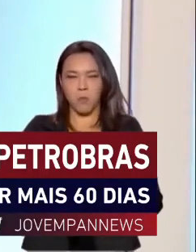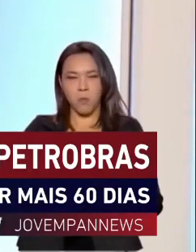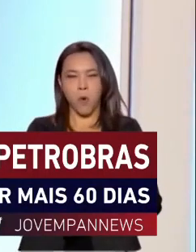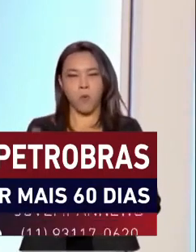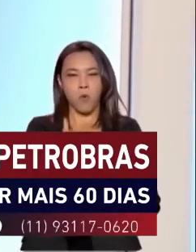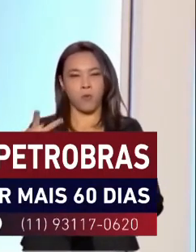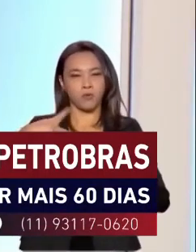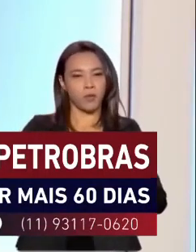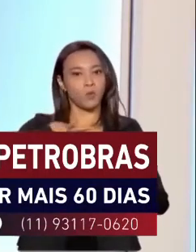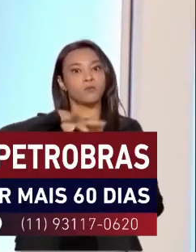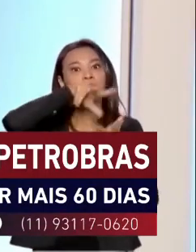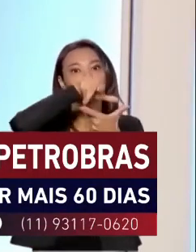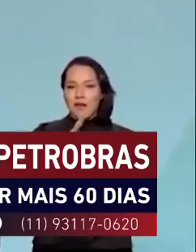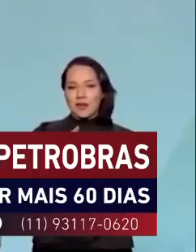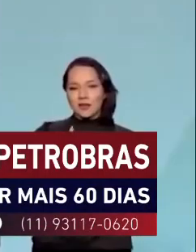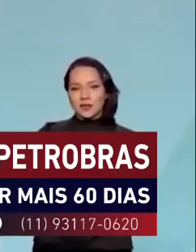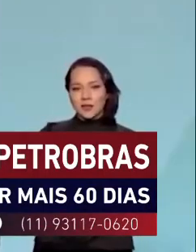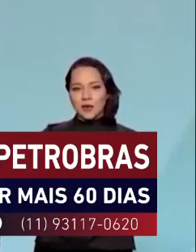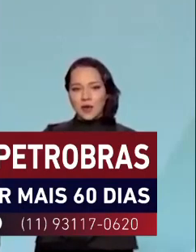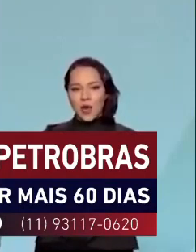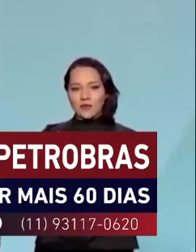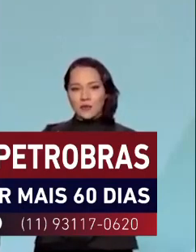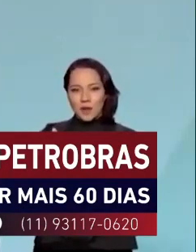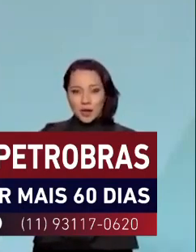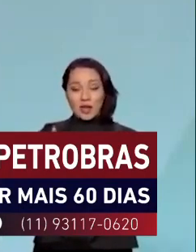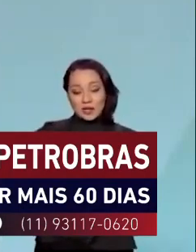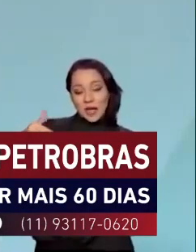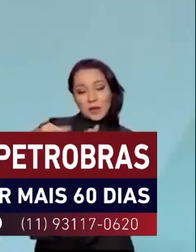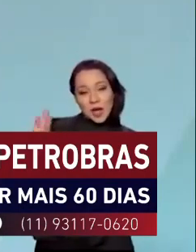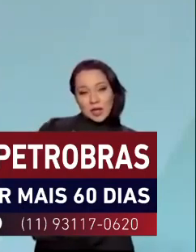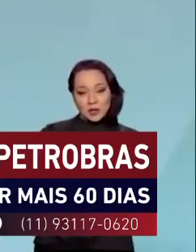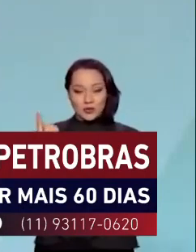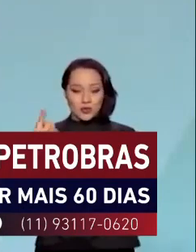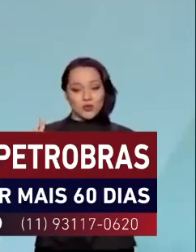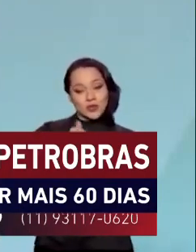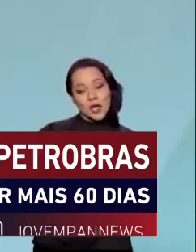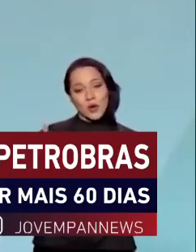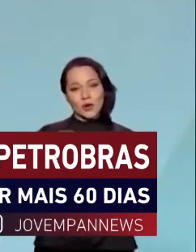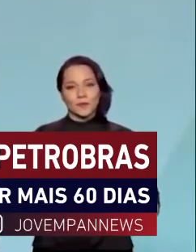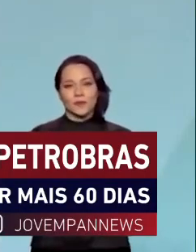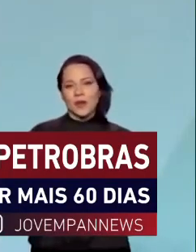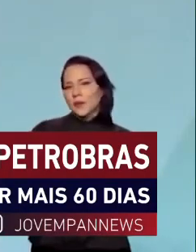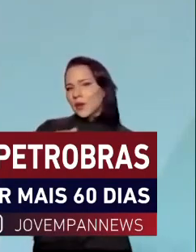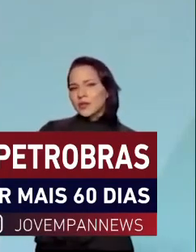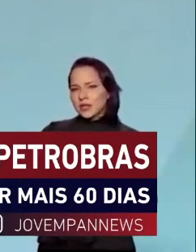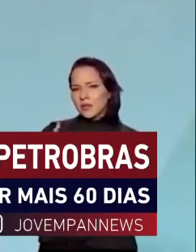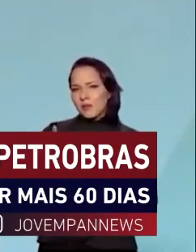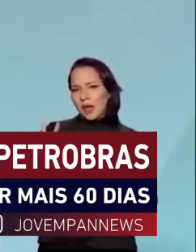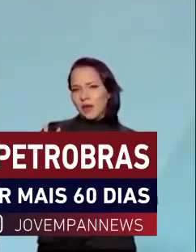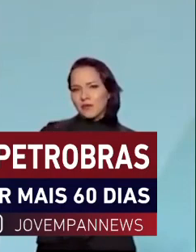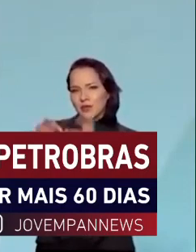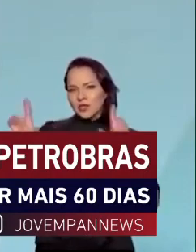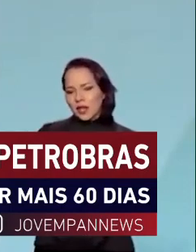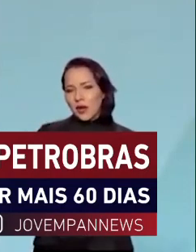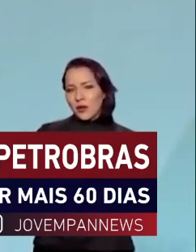assunção do secretário do Ministério da Economia, Caio Paes de Andrade. Quanto mais demora a apresentação dessa